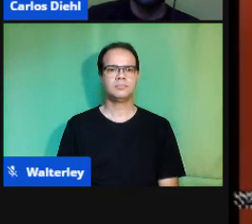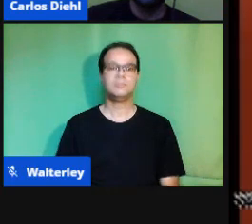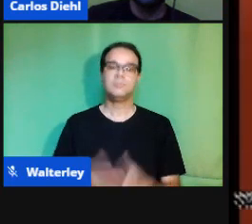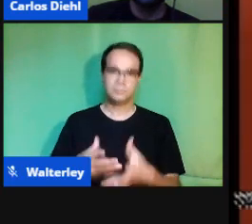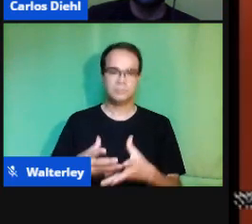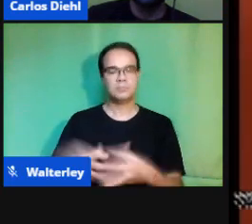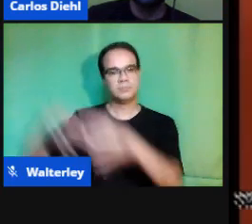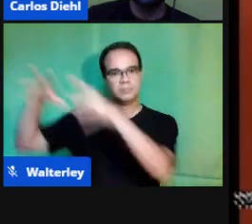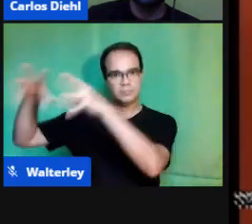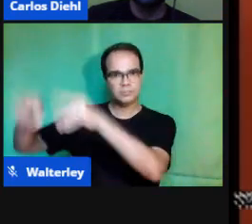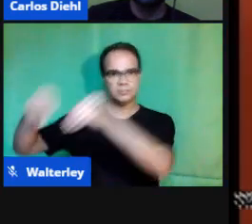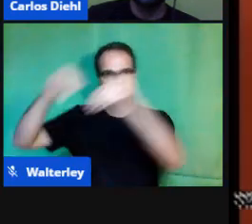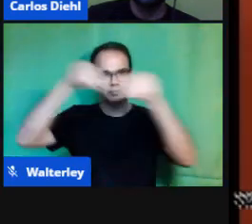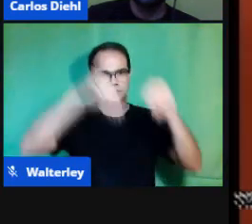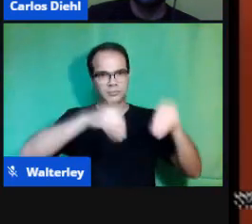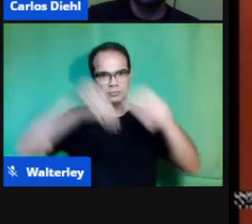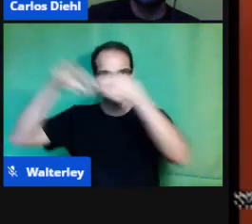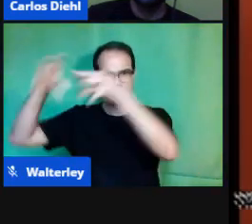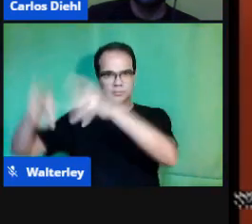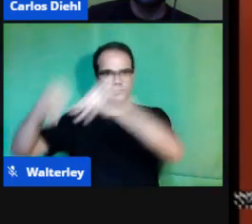Grande ele é referencial